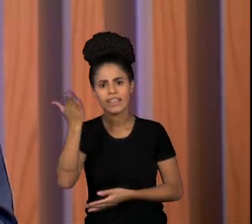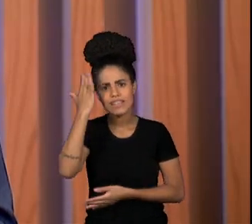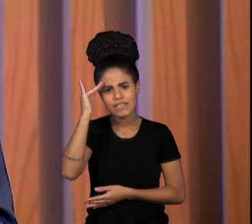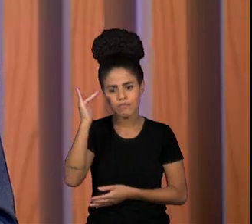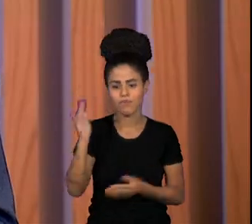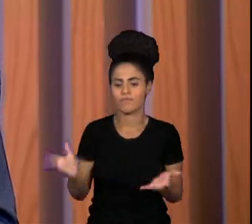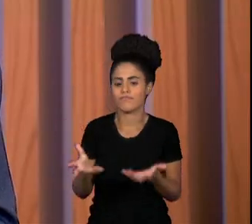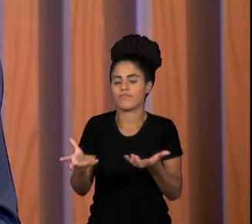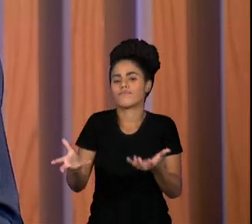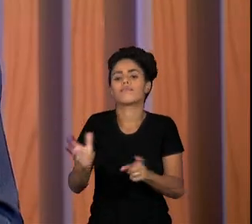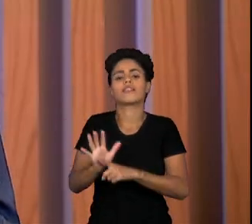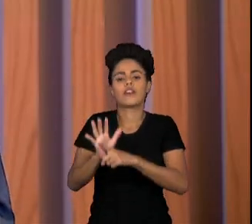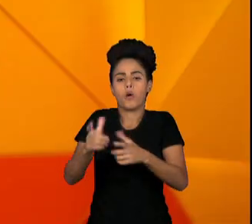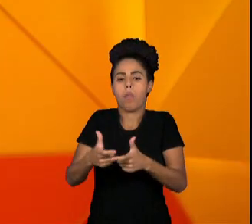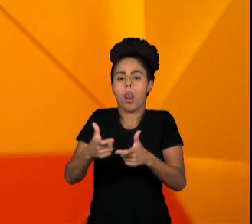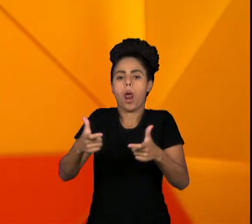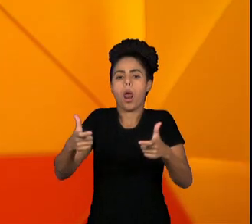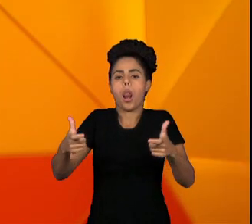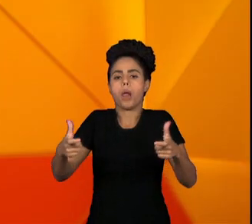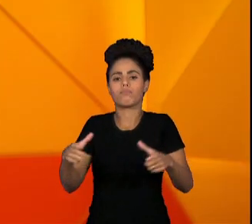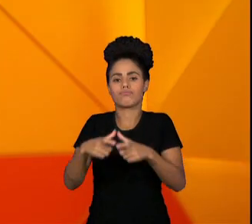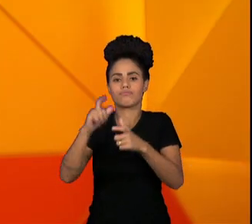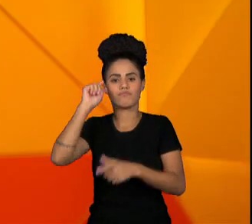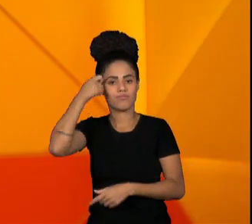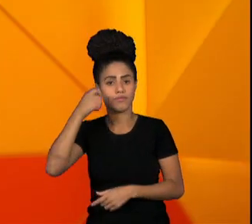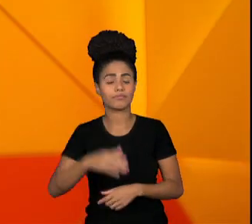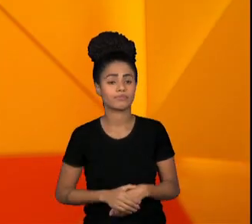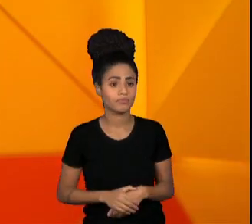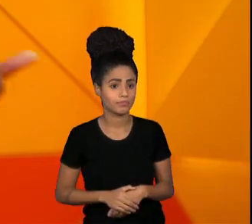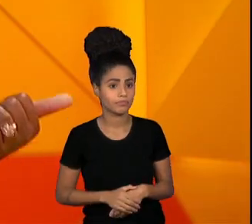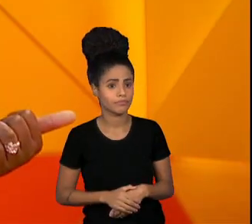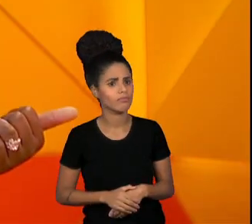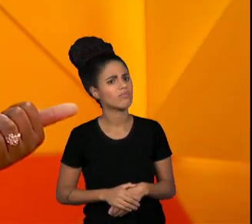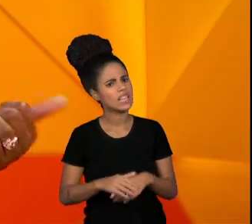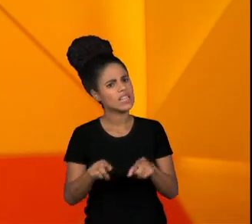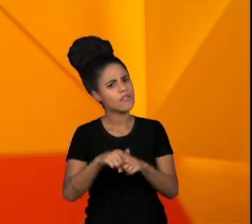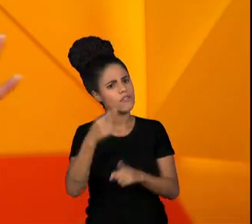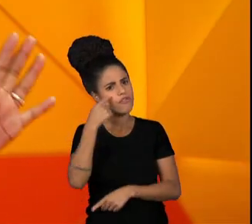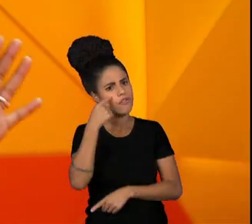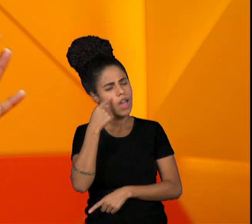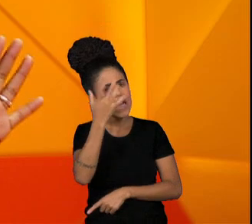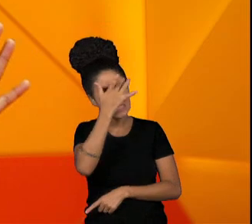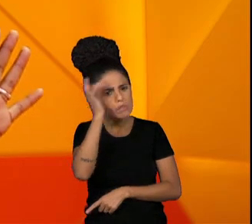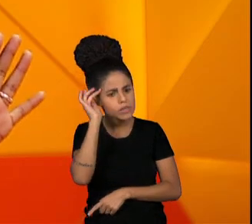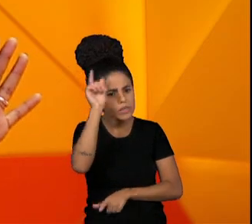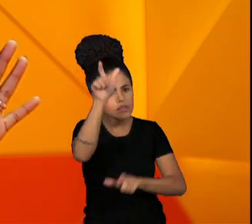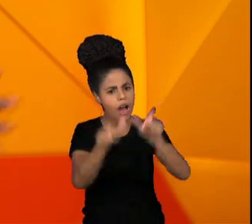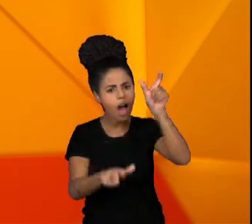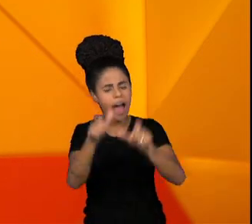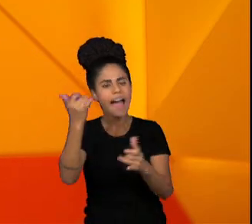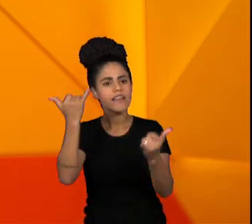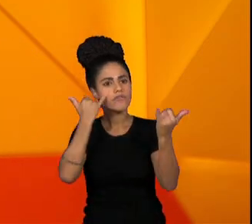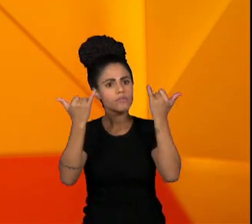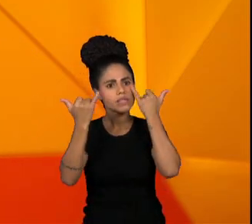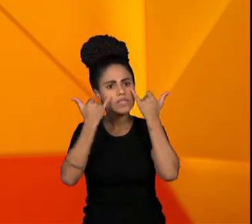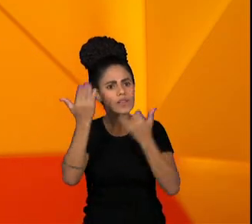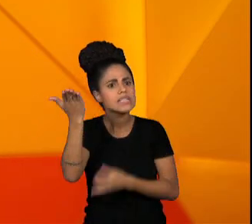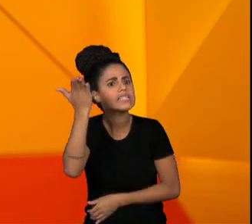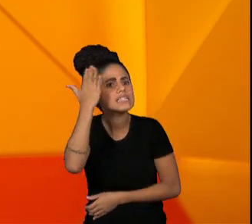contribuíram para a identidade do nosso país. Perfeito. Nádia, e a gente viu ali no pessoal nas ruas, o pessoal muito bem informado, mas existe